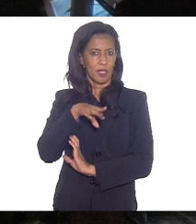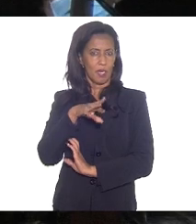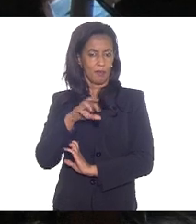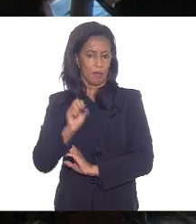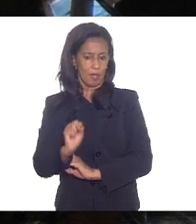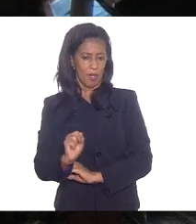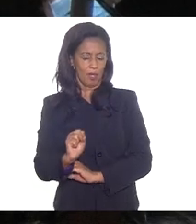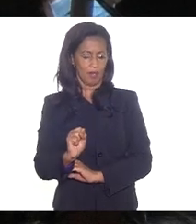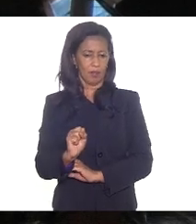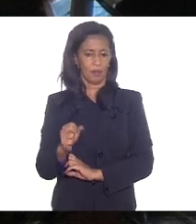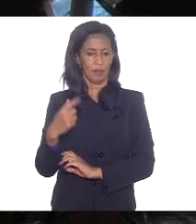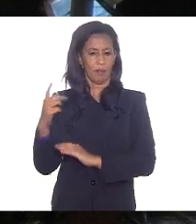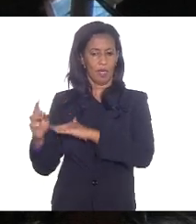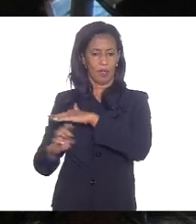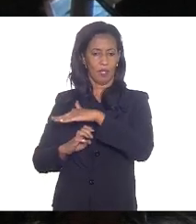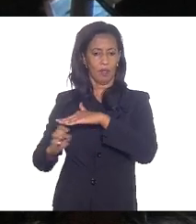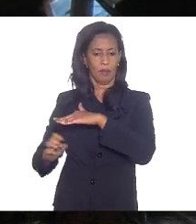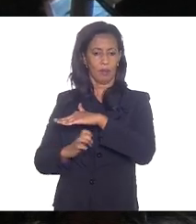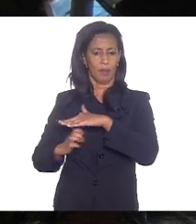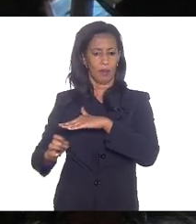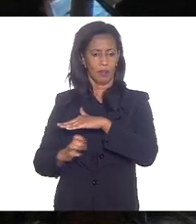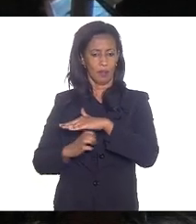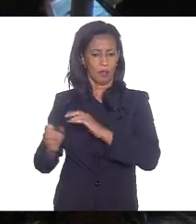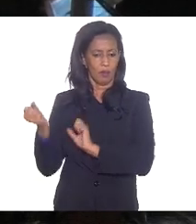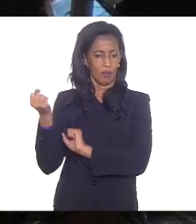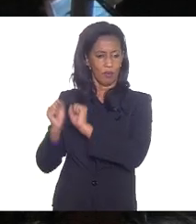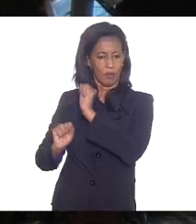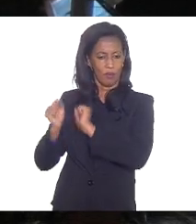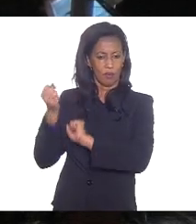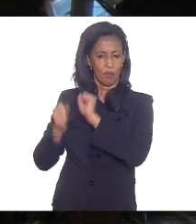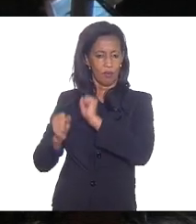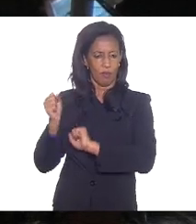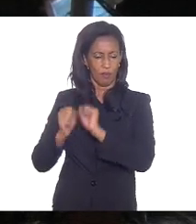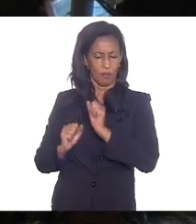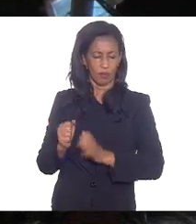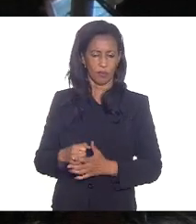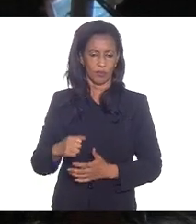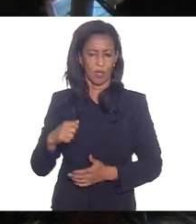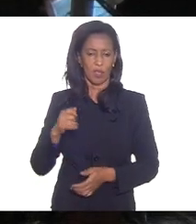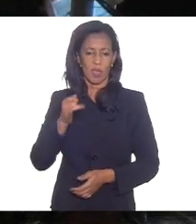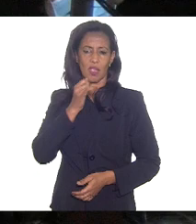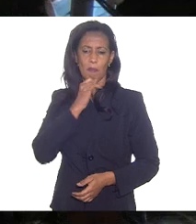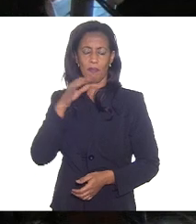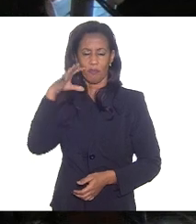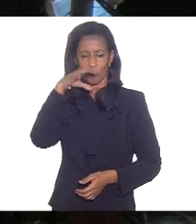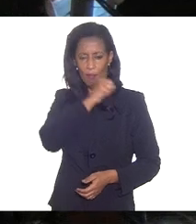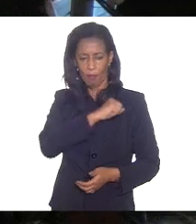para empresas de fabricantes e distribuidores de fármacos humanos, testes rápidos